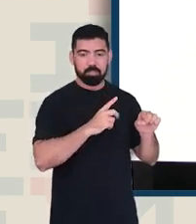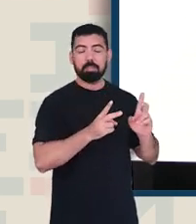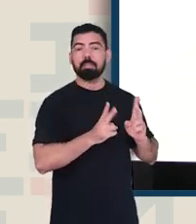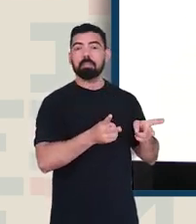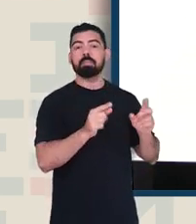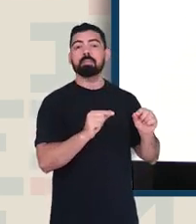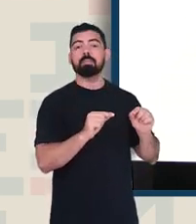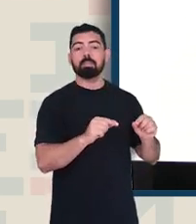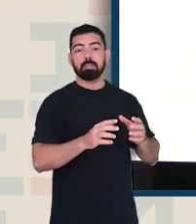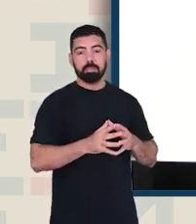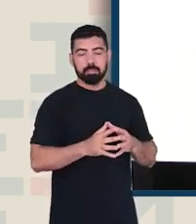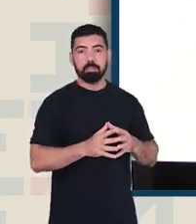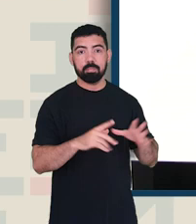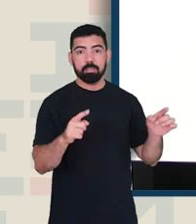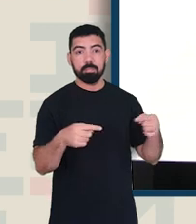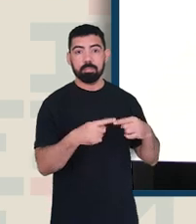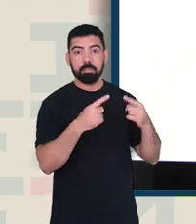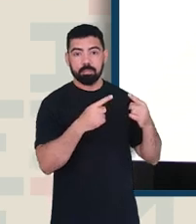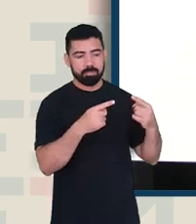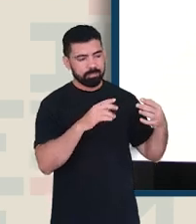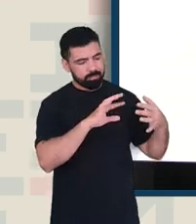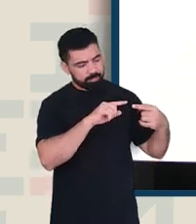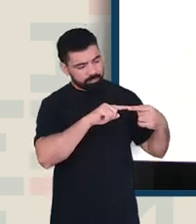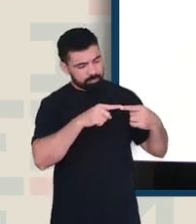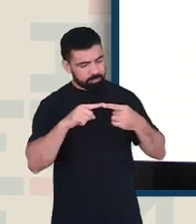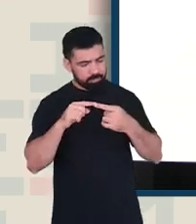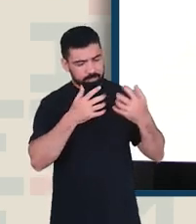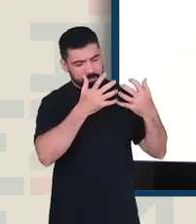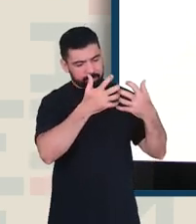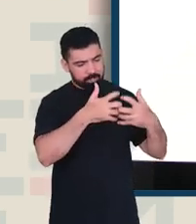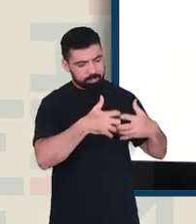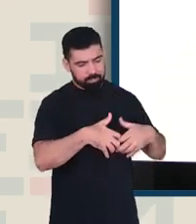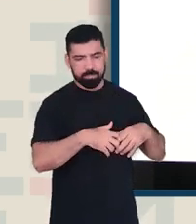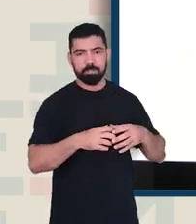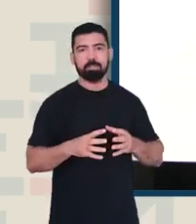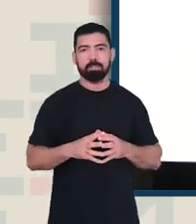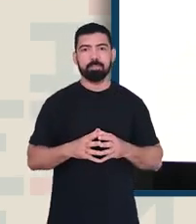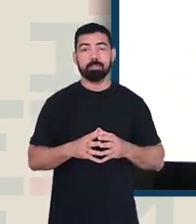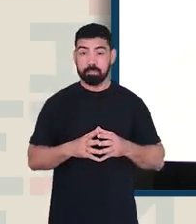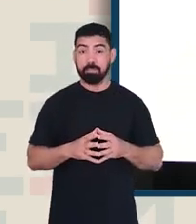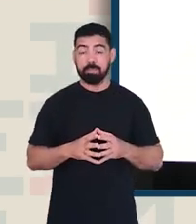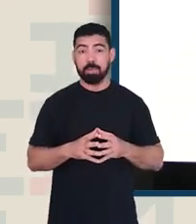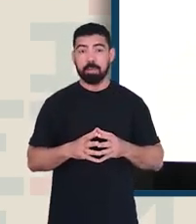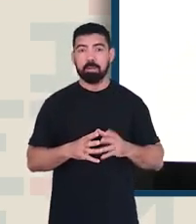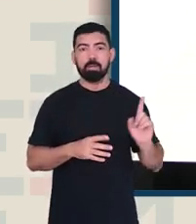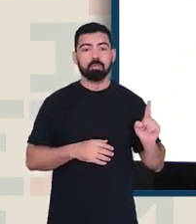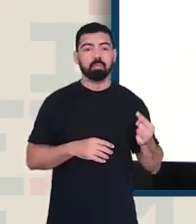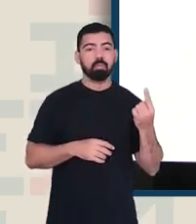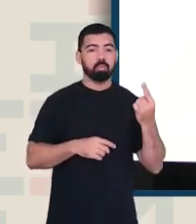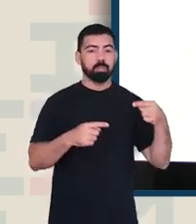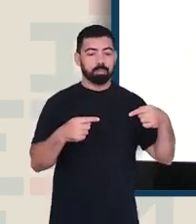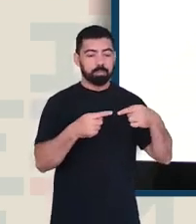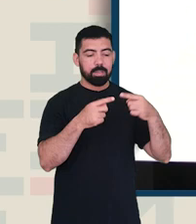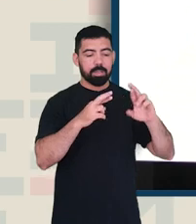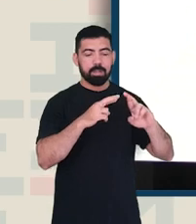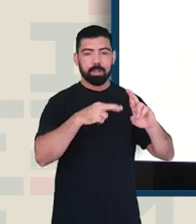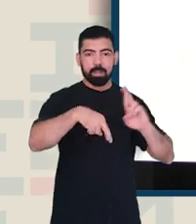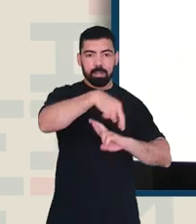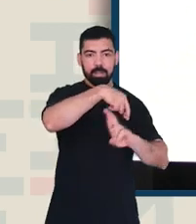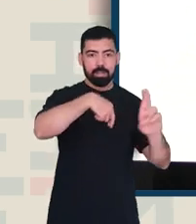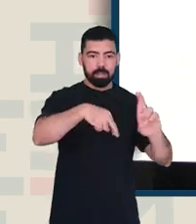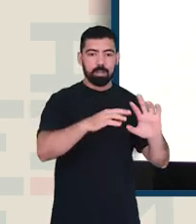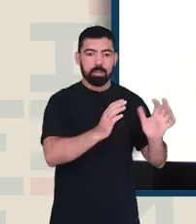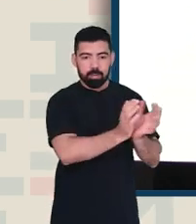sempre relacionada de maneira harmônica, certo? Em uma única relação entre